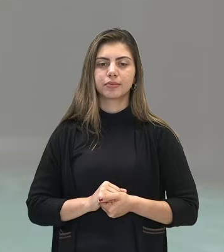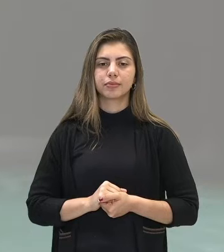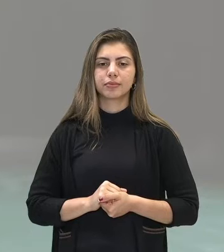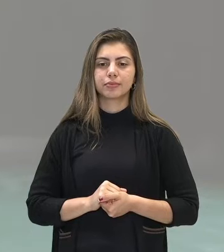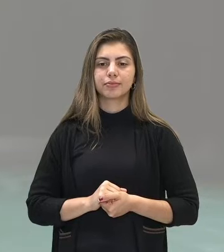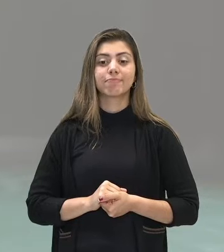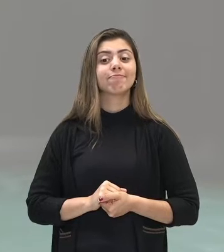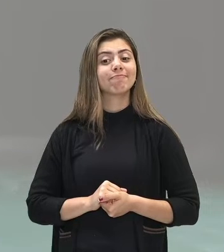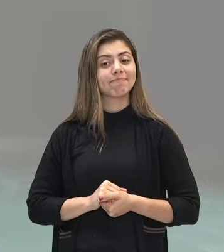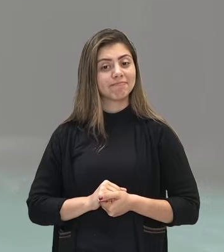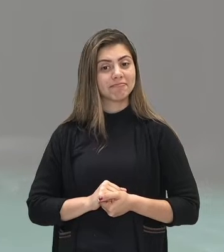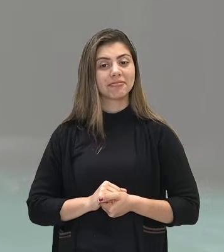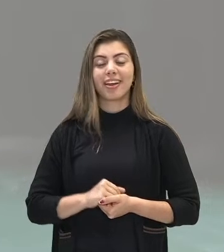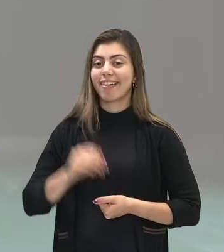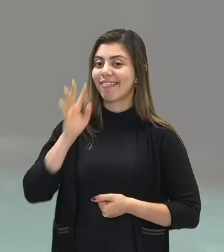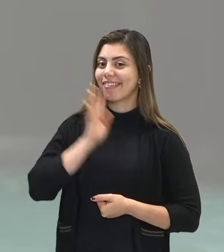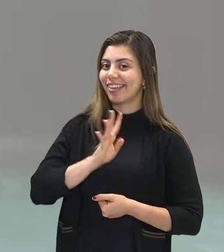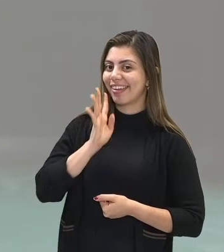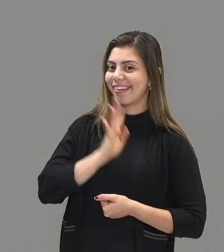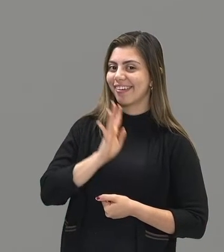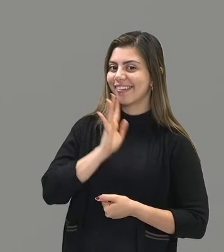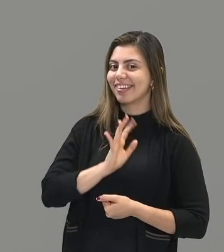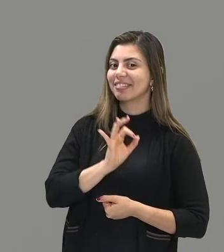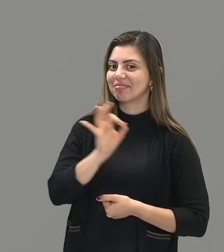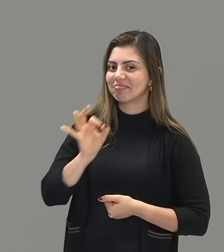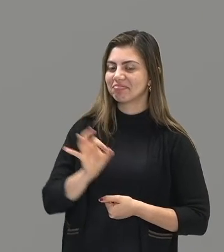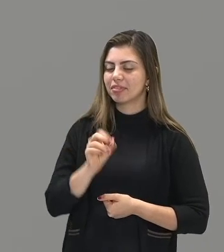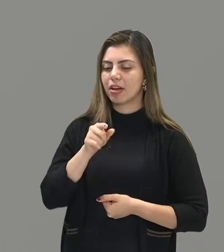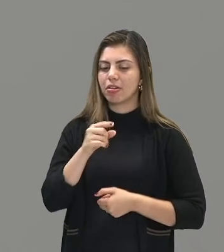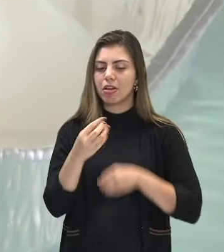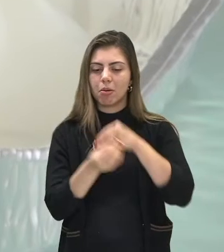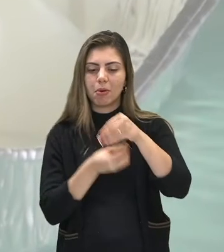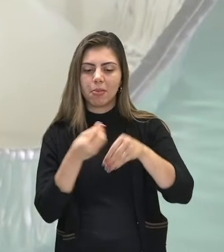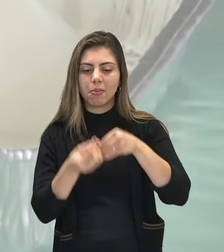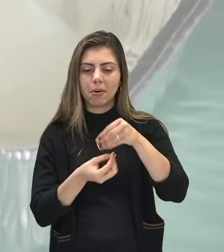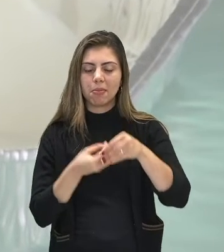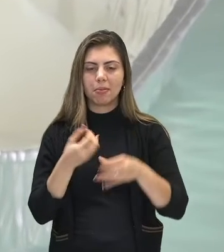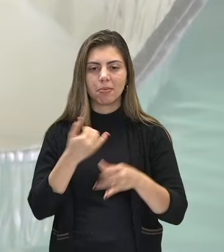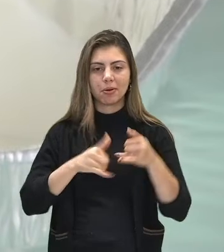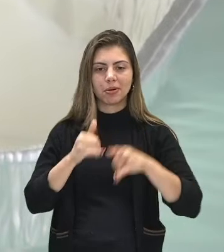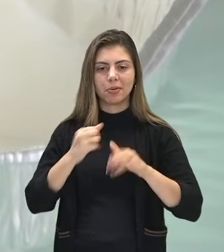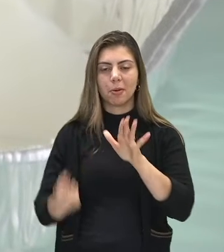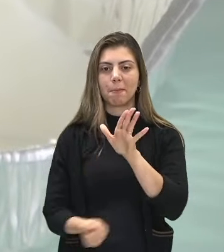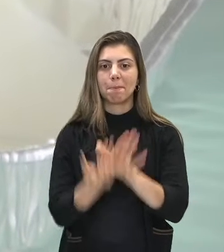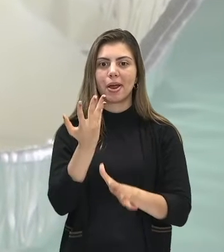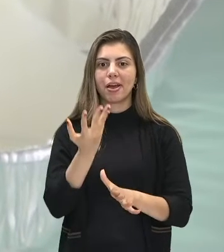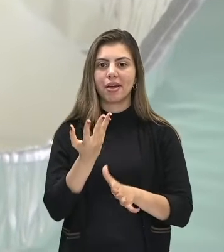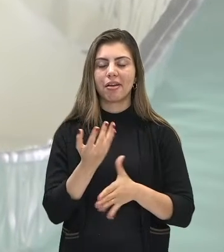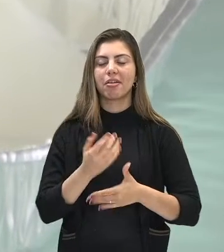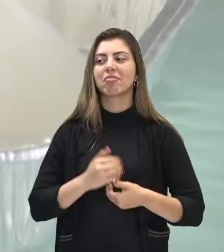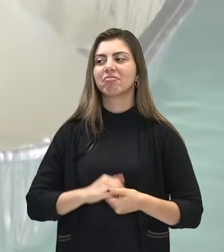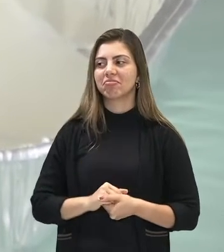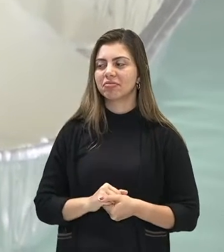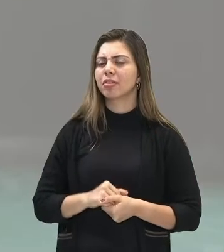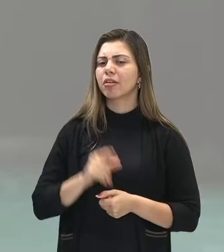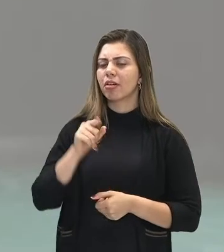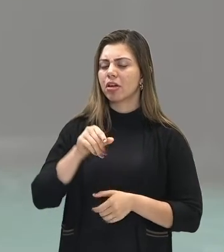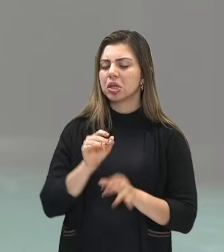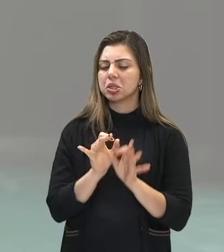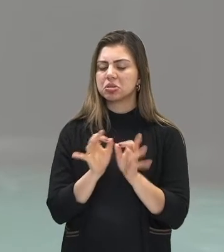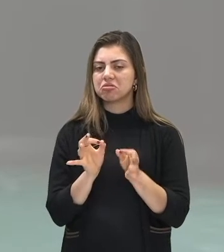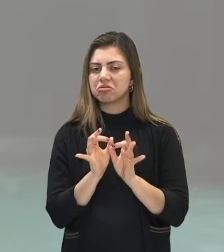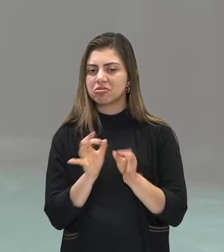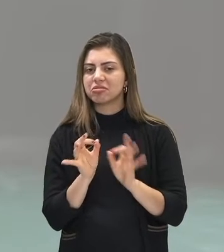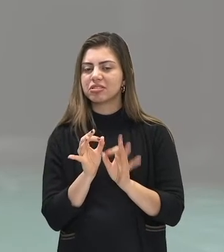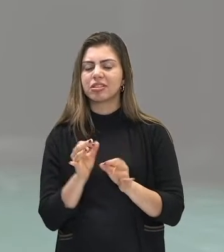Então, gente, olha que legal esse experimento, né? Esse experimento, ele é bem simples, ele é